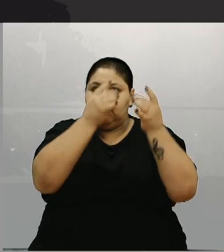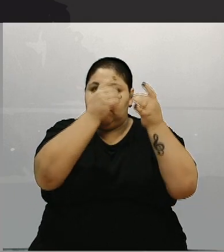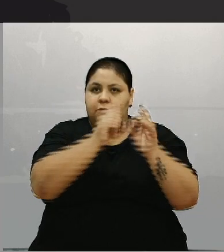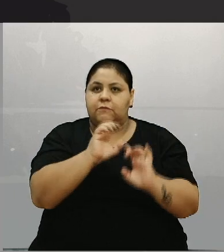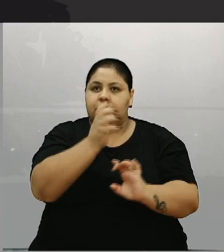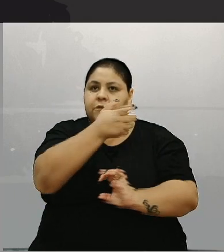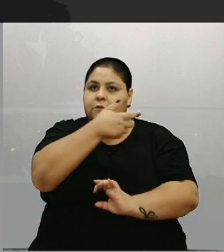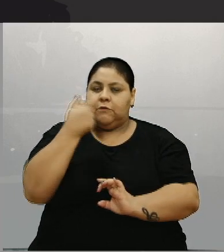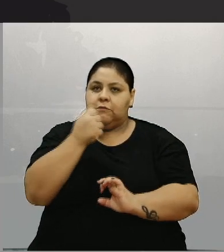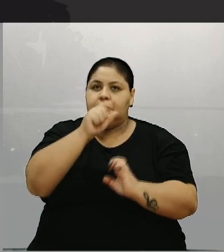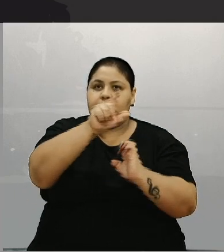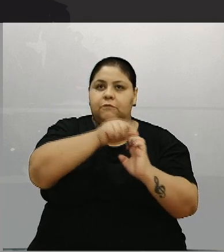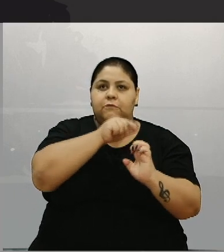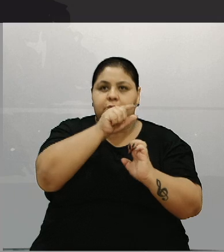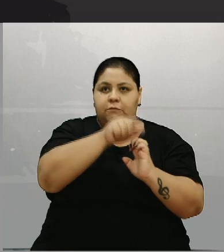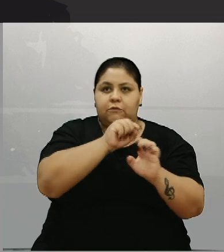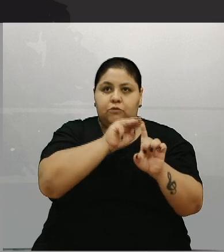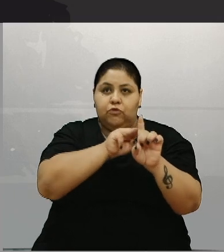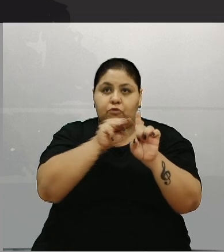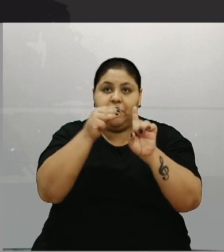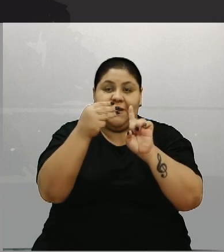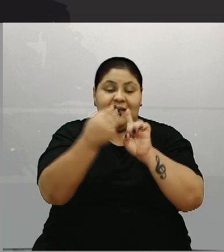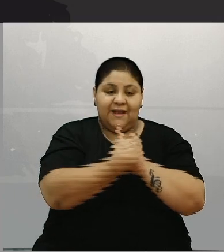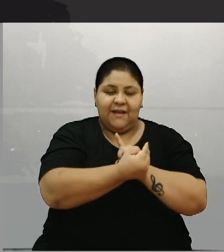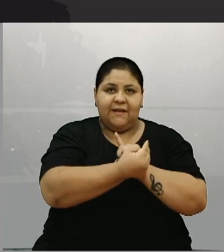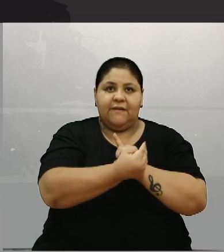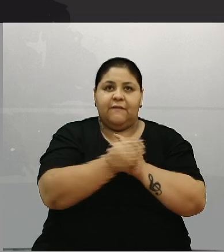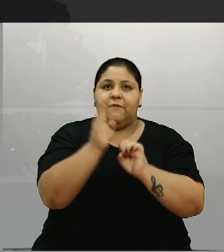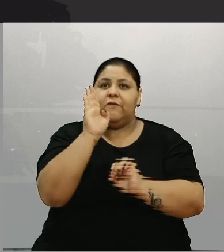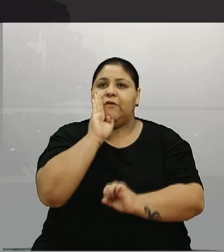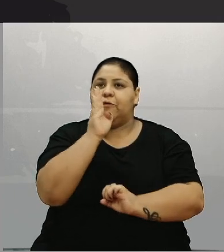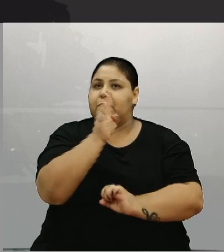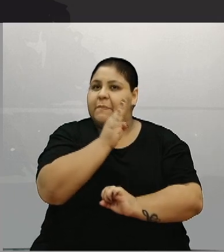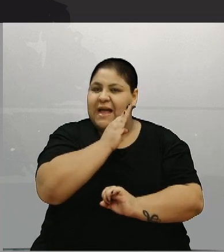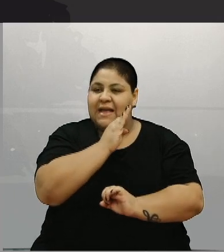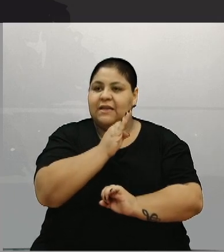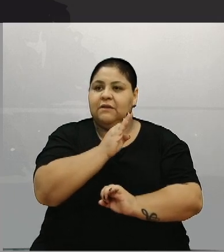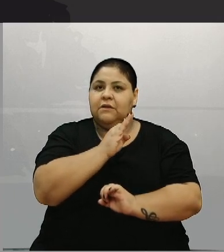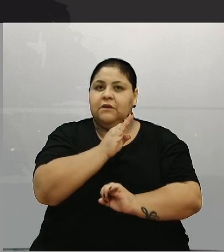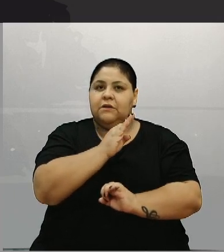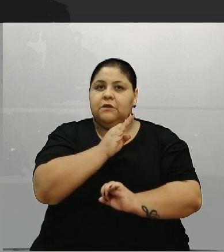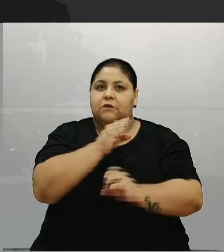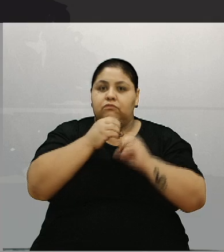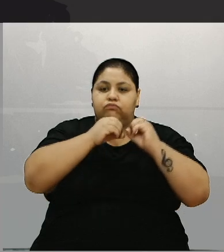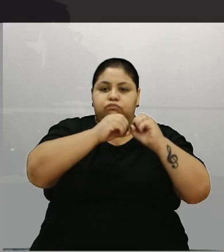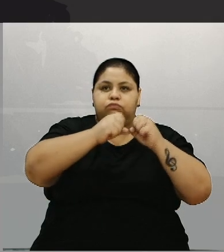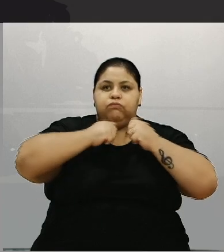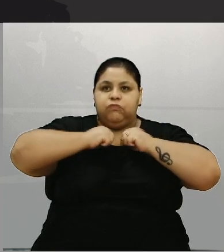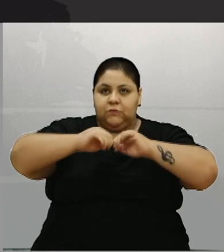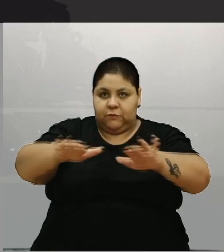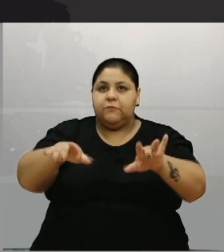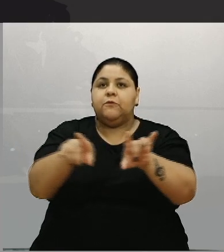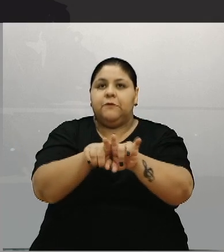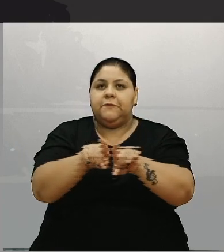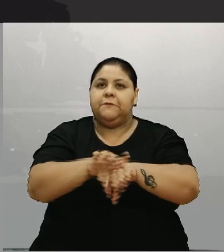cervejarias e empresas do mercado cervejeiro de Caxias, bares, distribuidores e cervejarias.